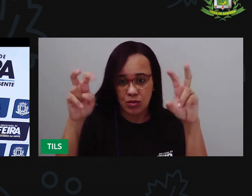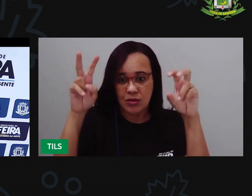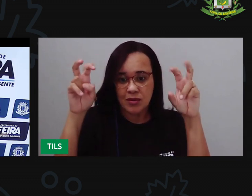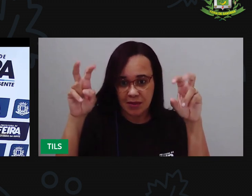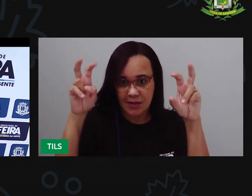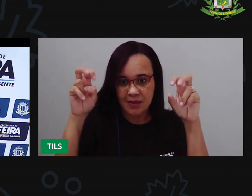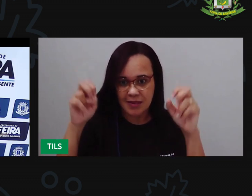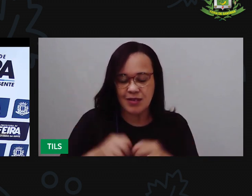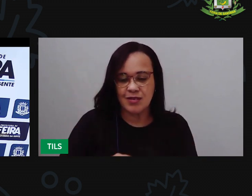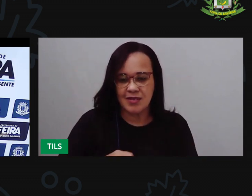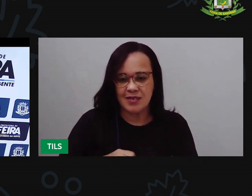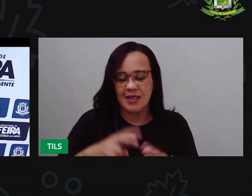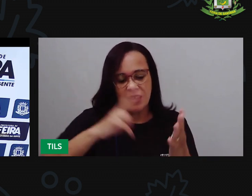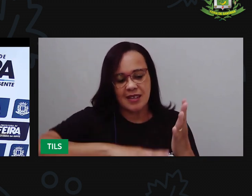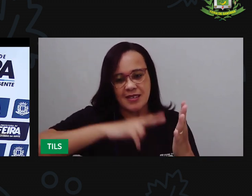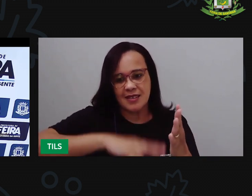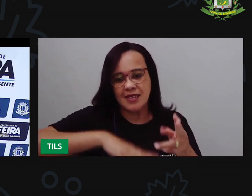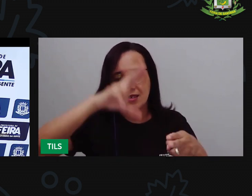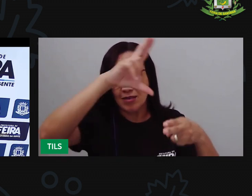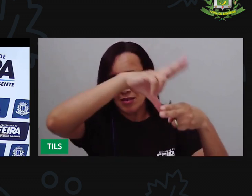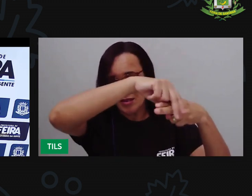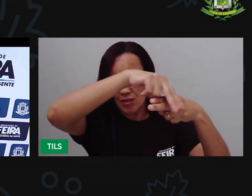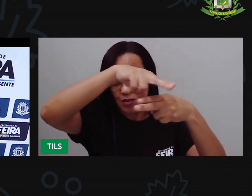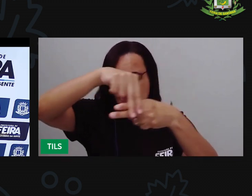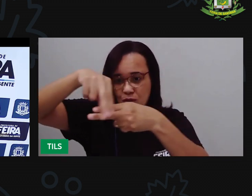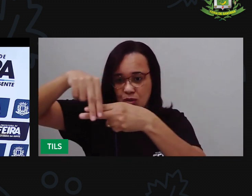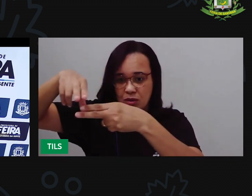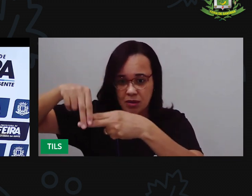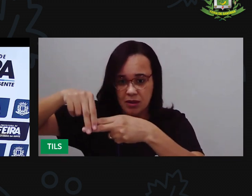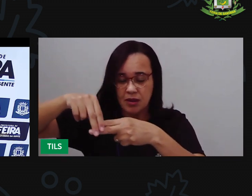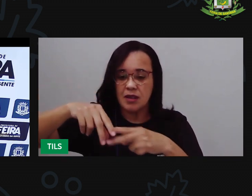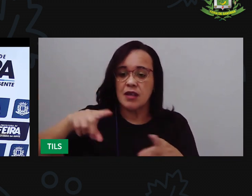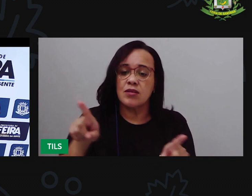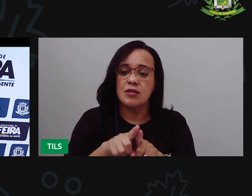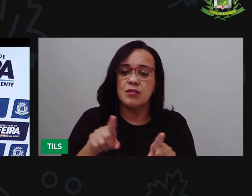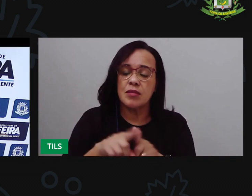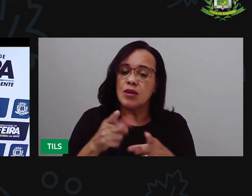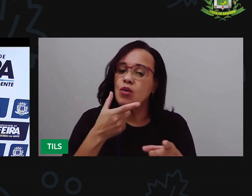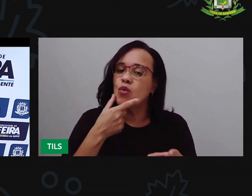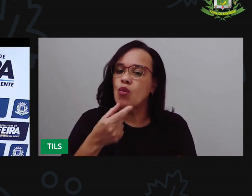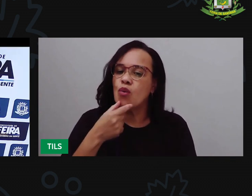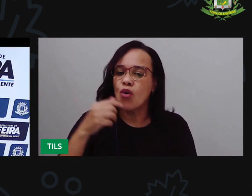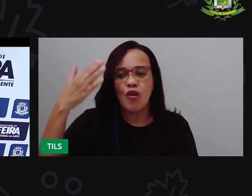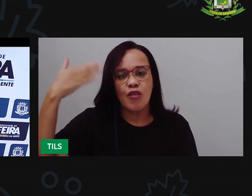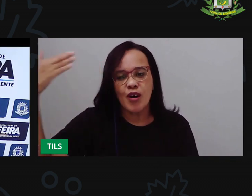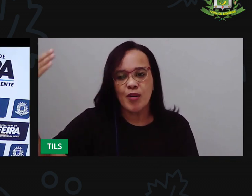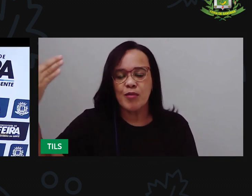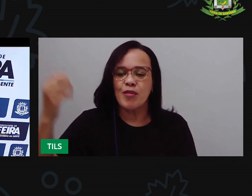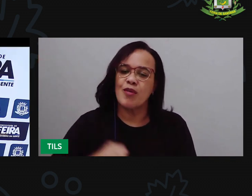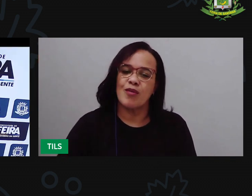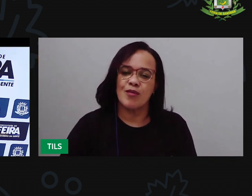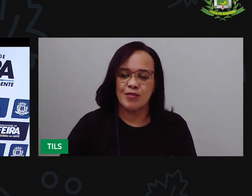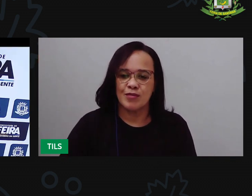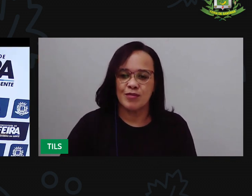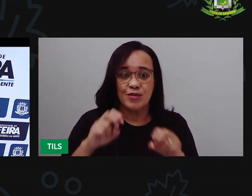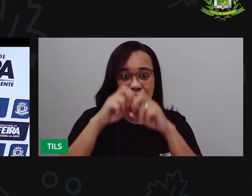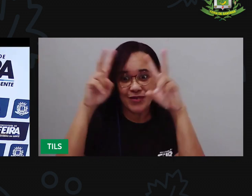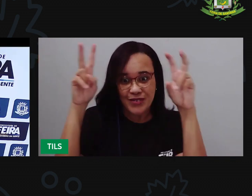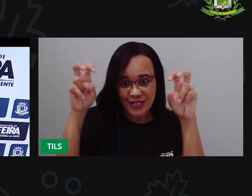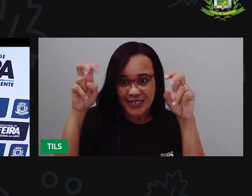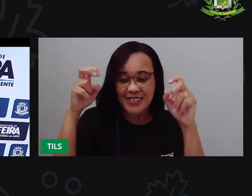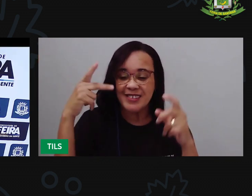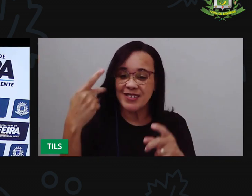Barbosa. Vimos um cordel que foi feito ali por um estudante de Feira de Santana